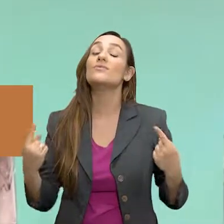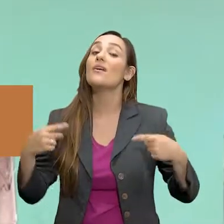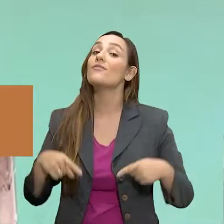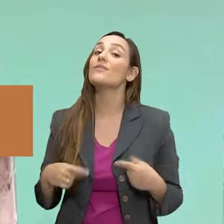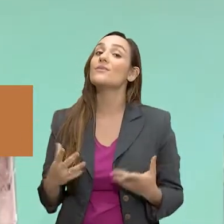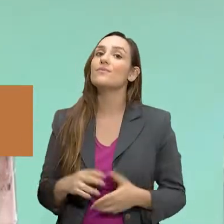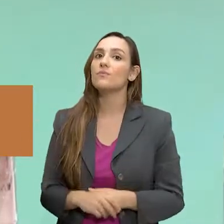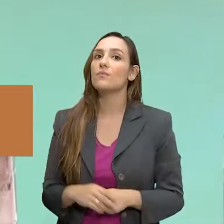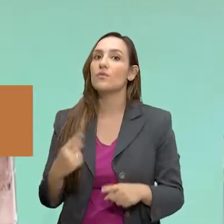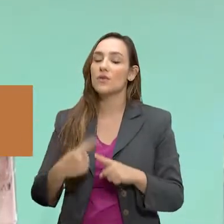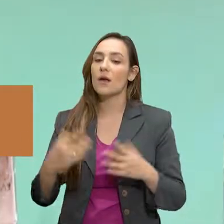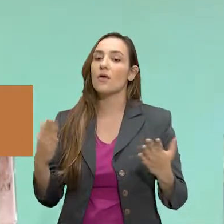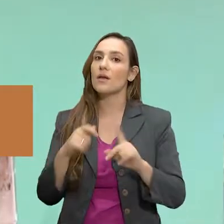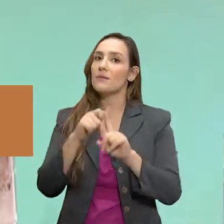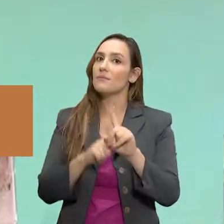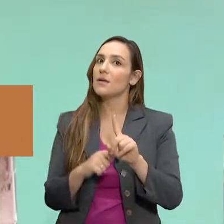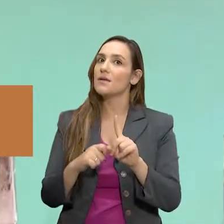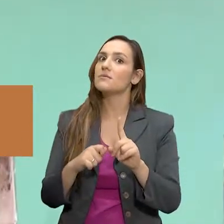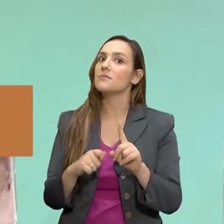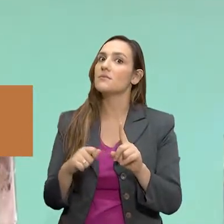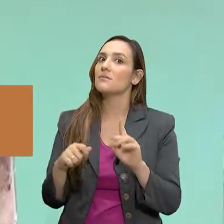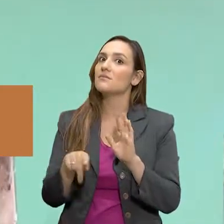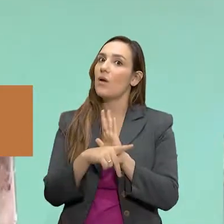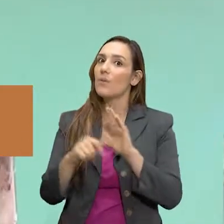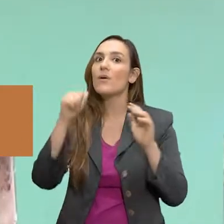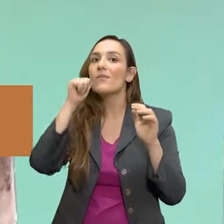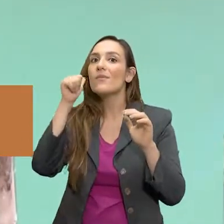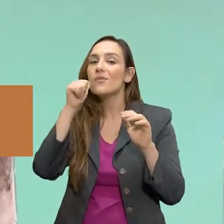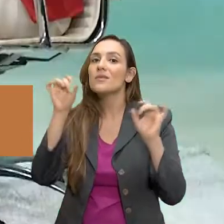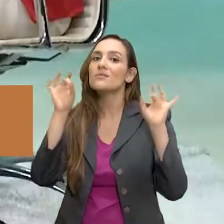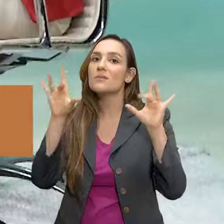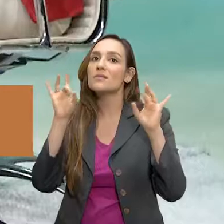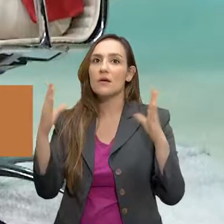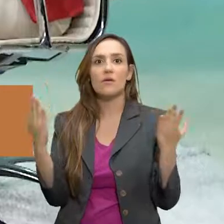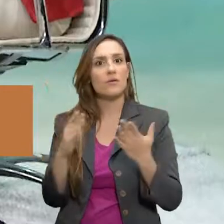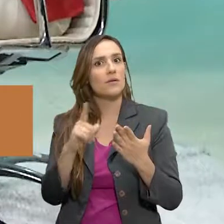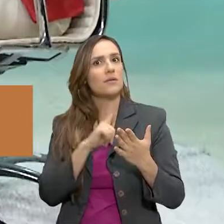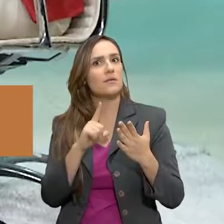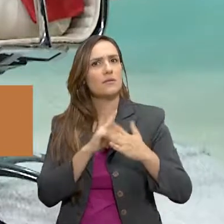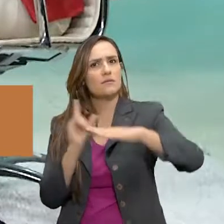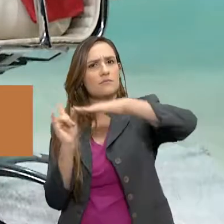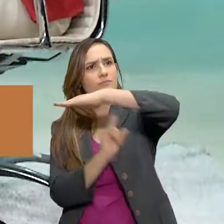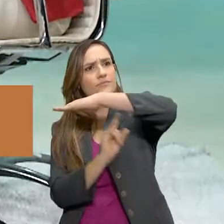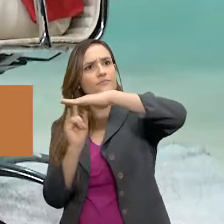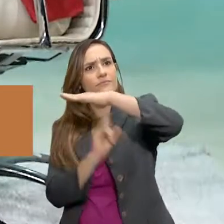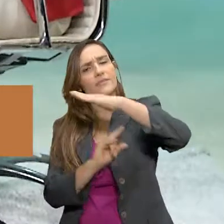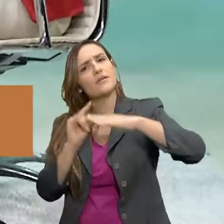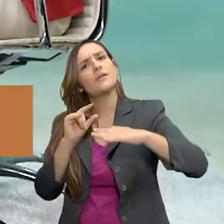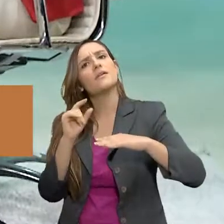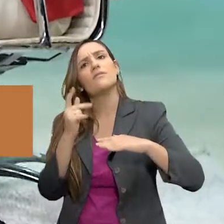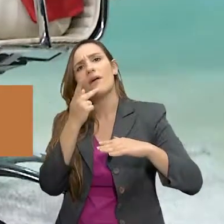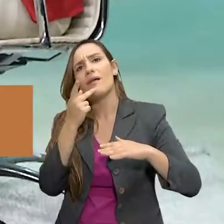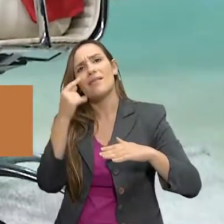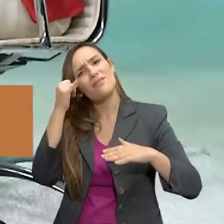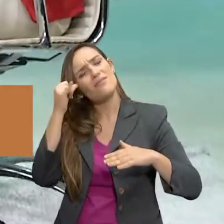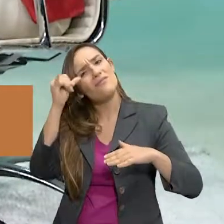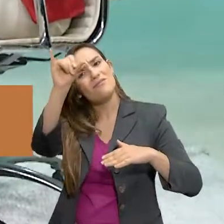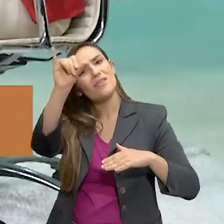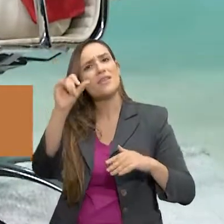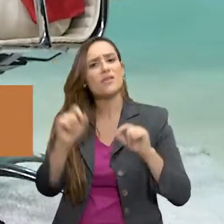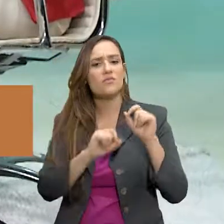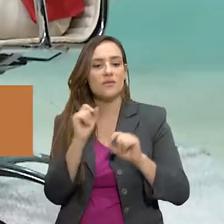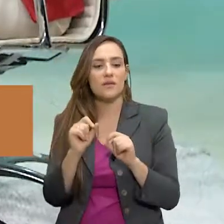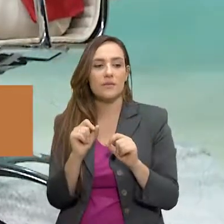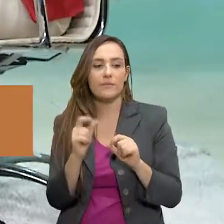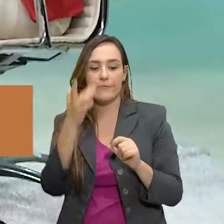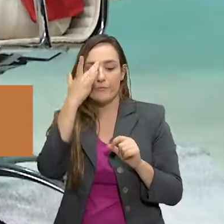Bom, acabamos de sair do mês da mulher e acompanhamos de perto uma campanha inédita nos terminais contra a importunação sexual.